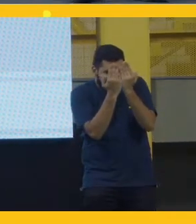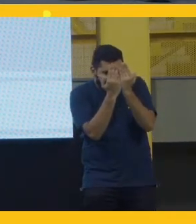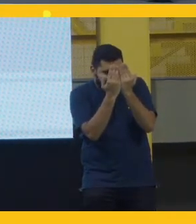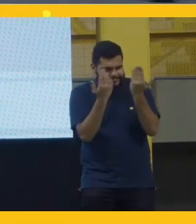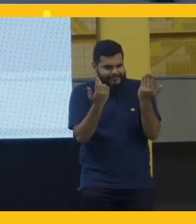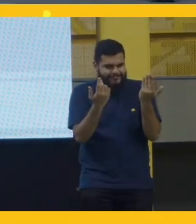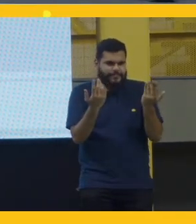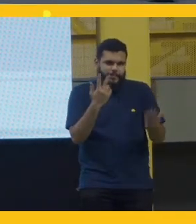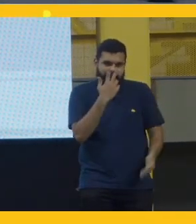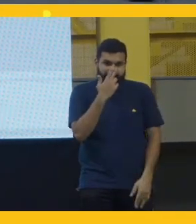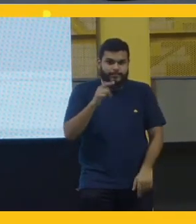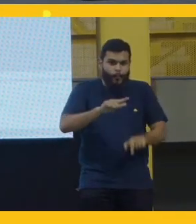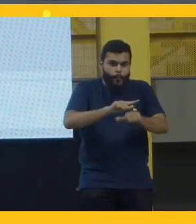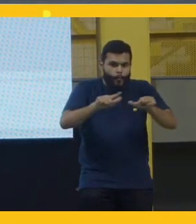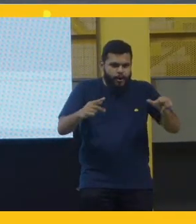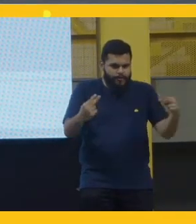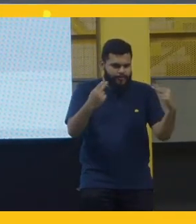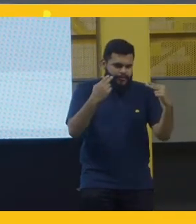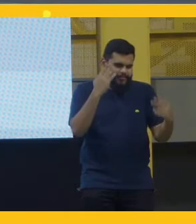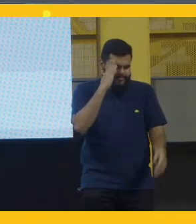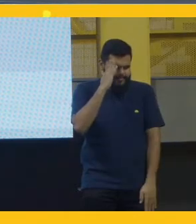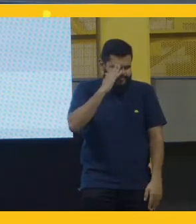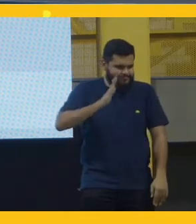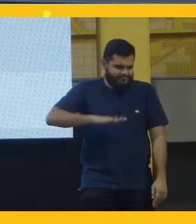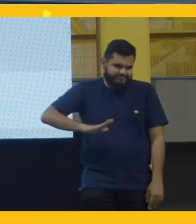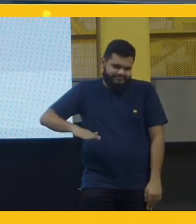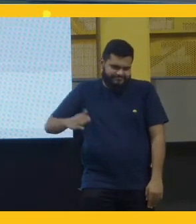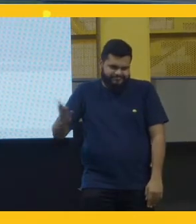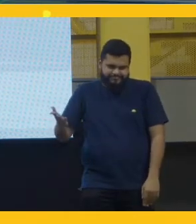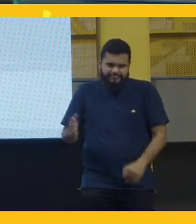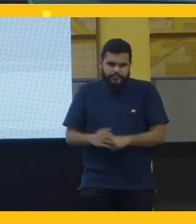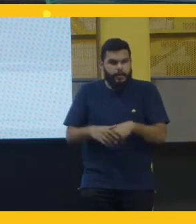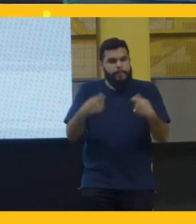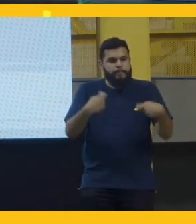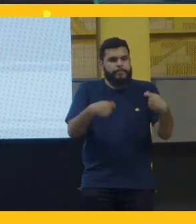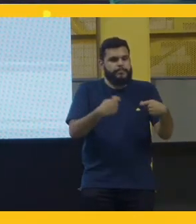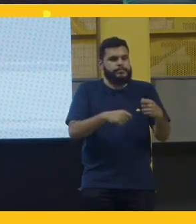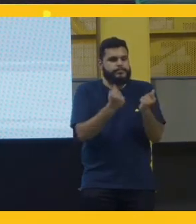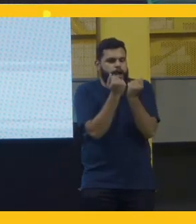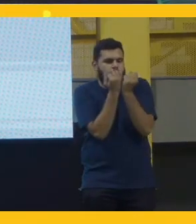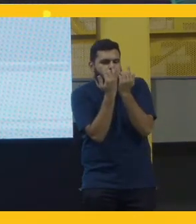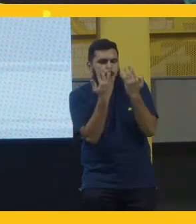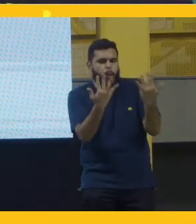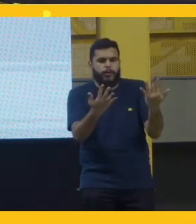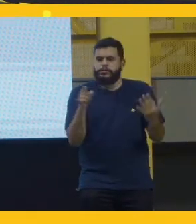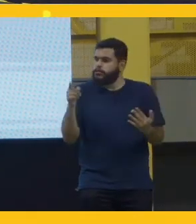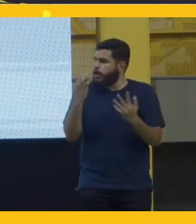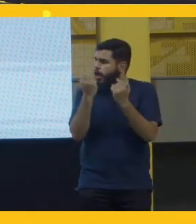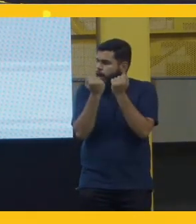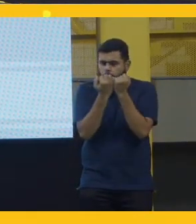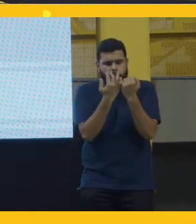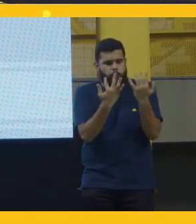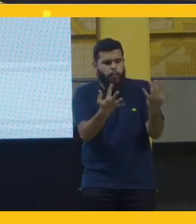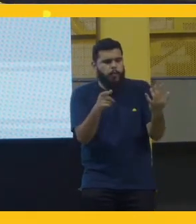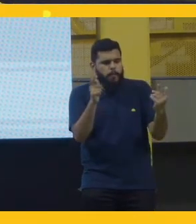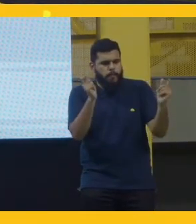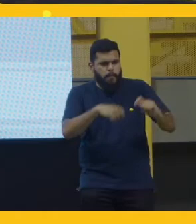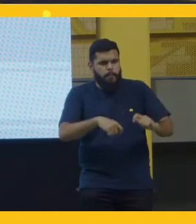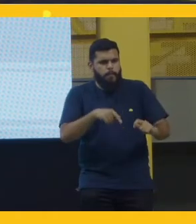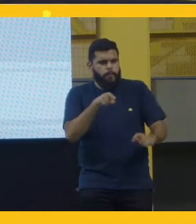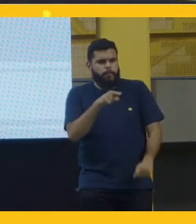eles precisam refletir luz. E essa luz que eles refletem devem atingir os olhos